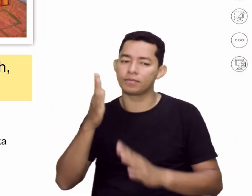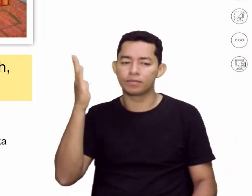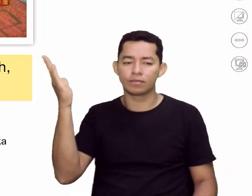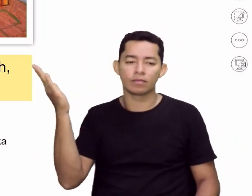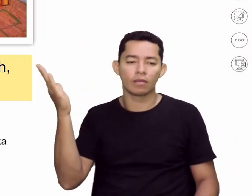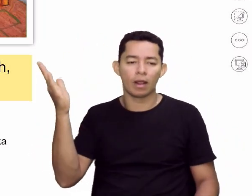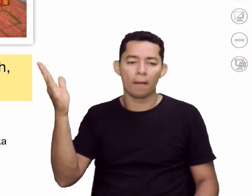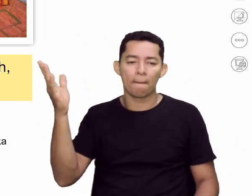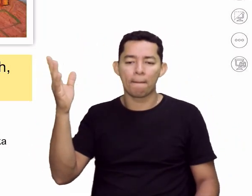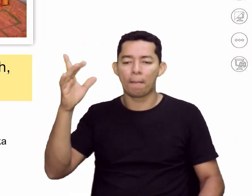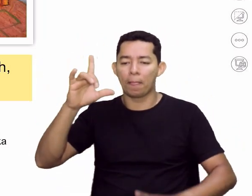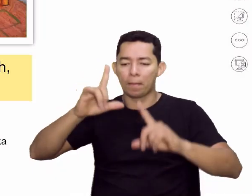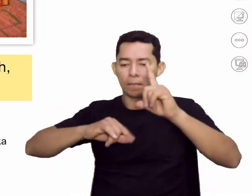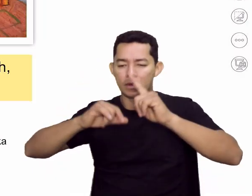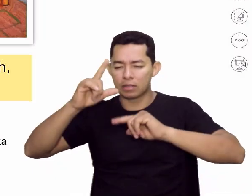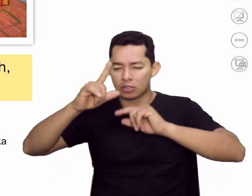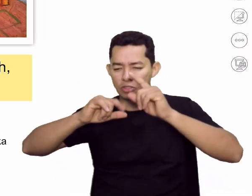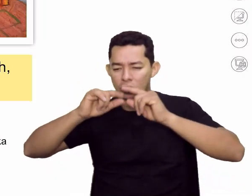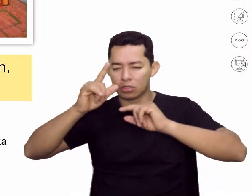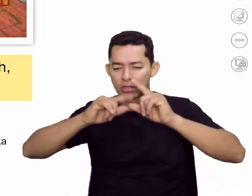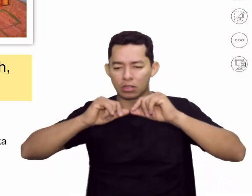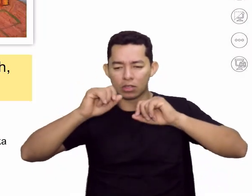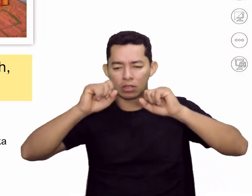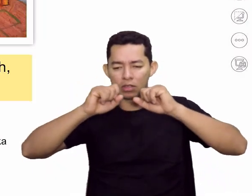com estrelas exageradamente